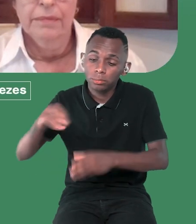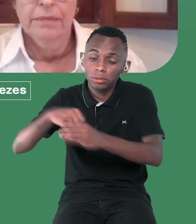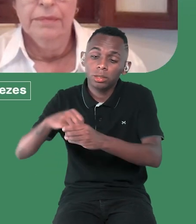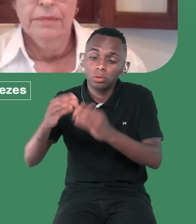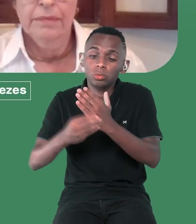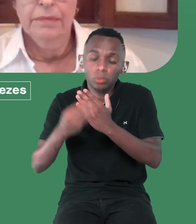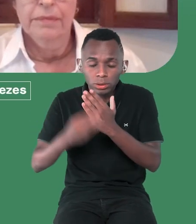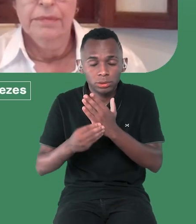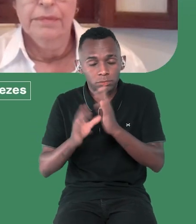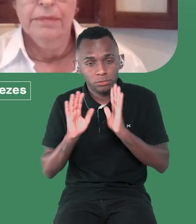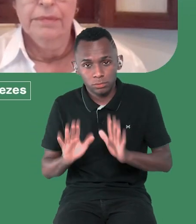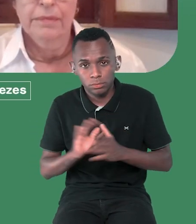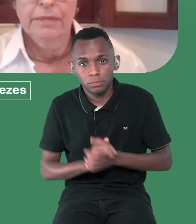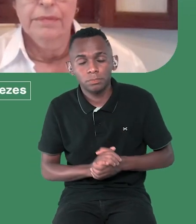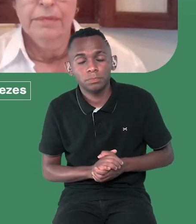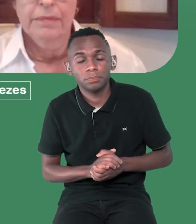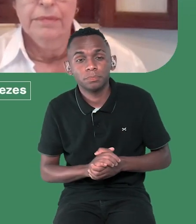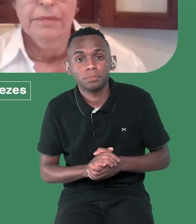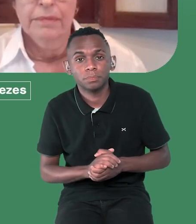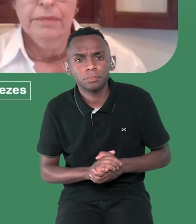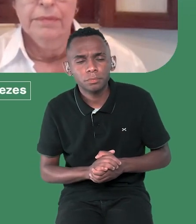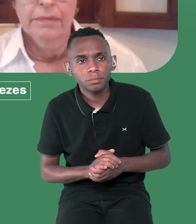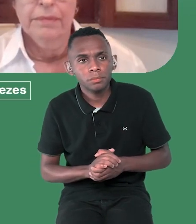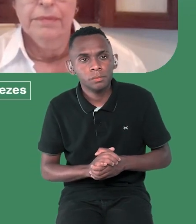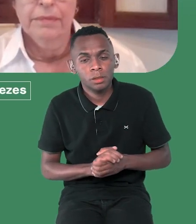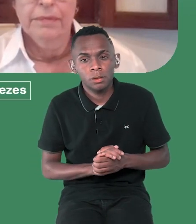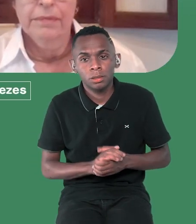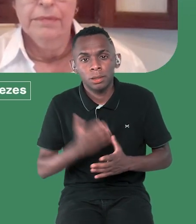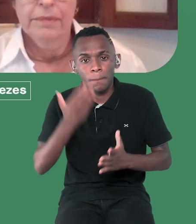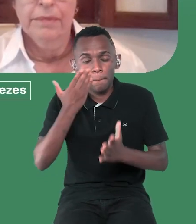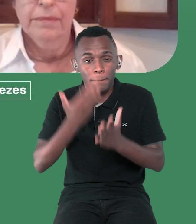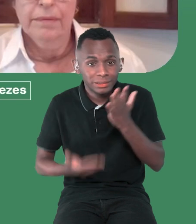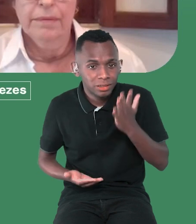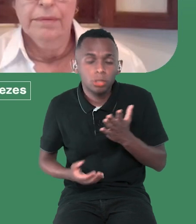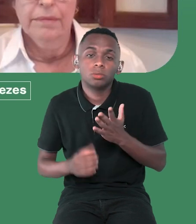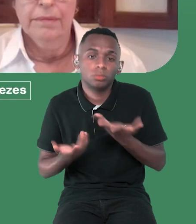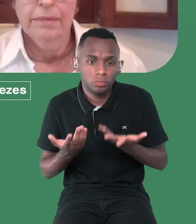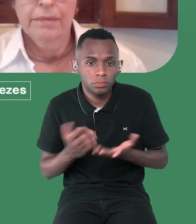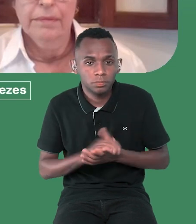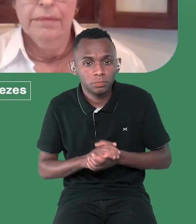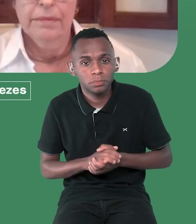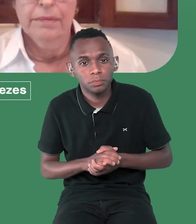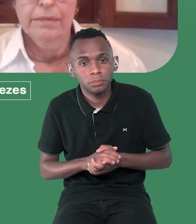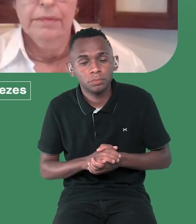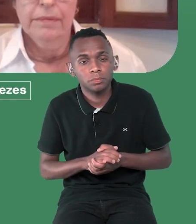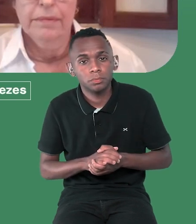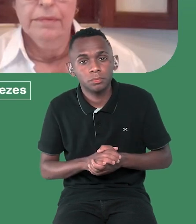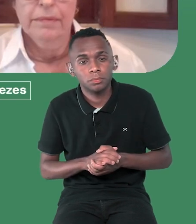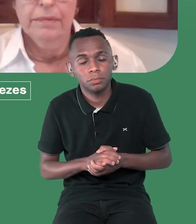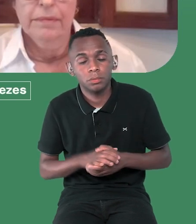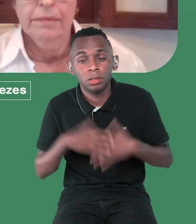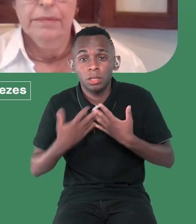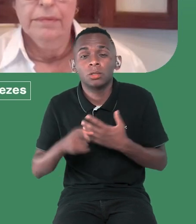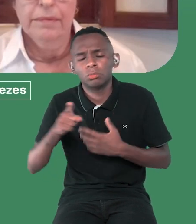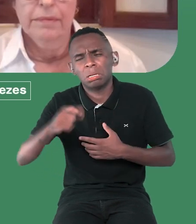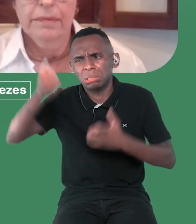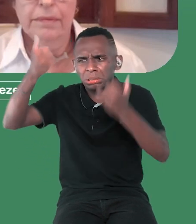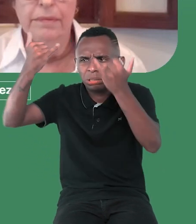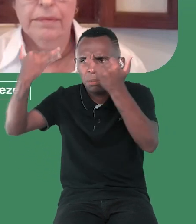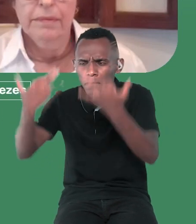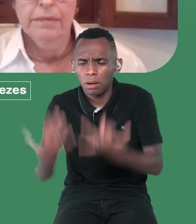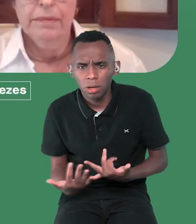vida, esse status, né? Que perdeu o lugar ou a função. Então, isso que a Silvana